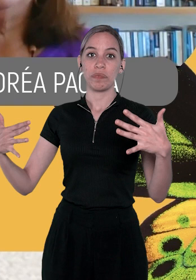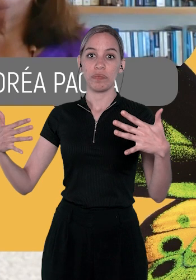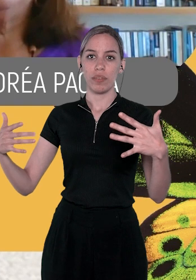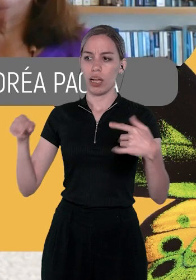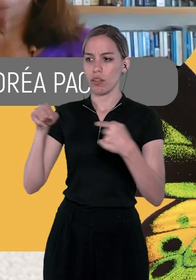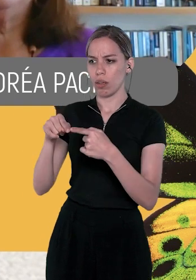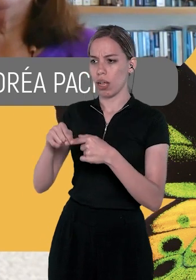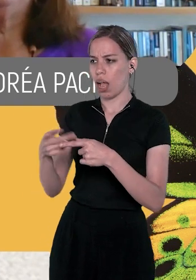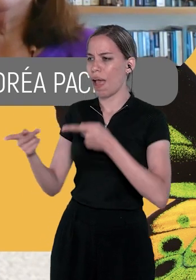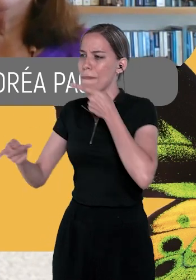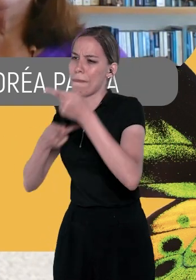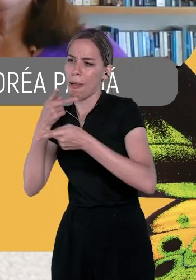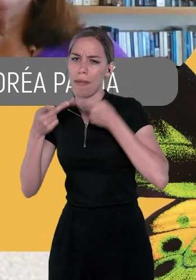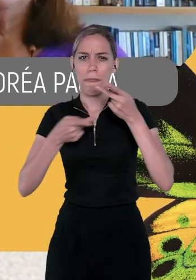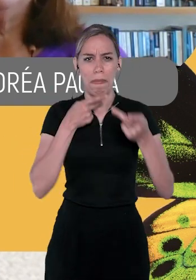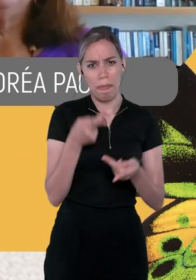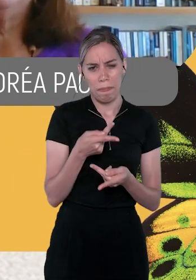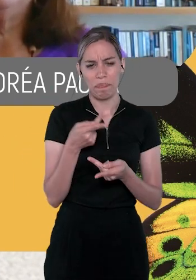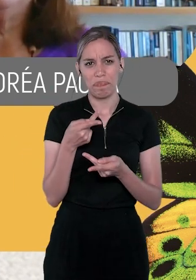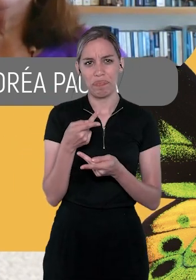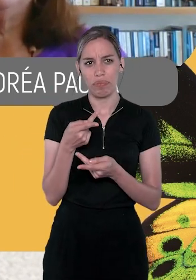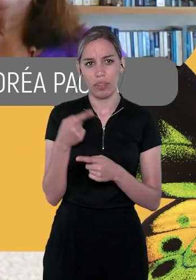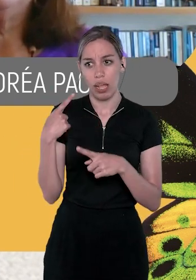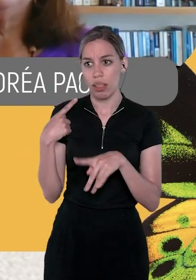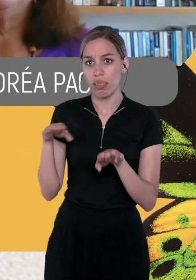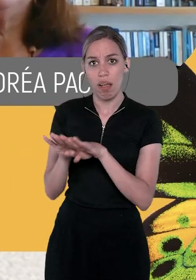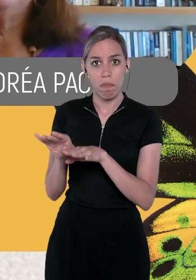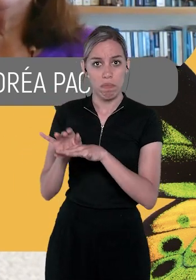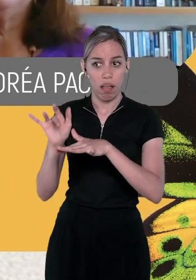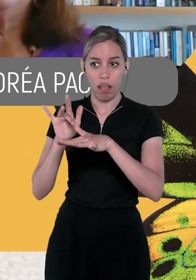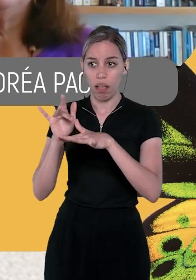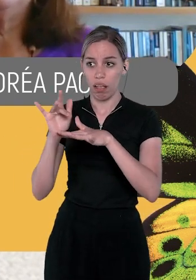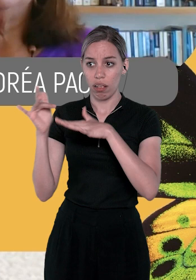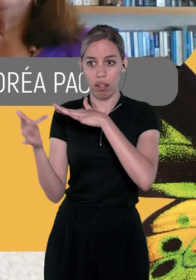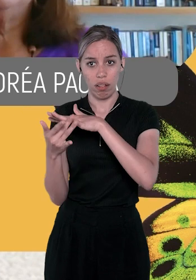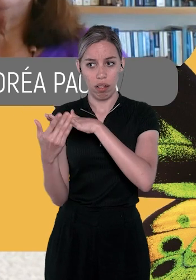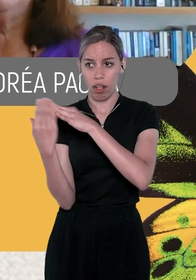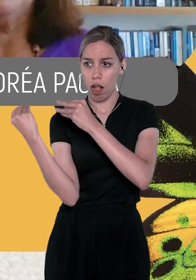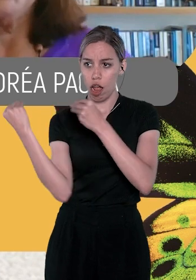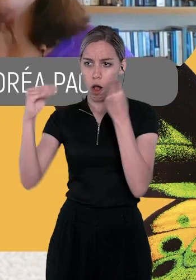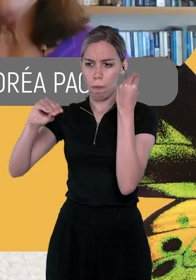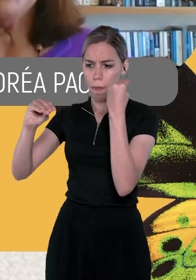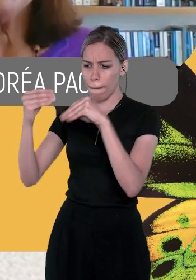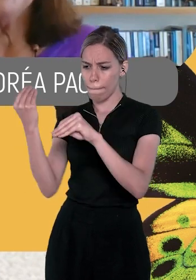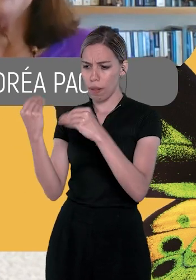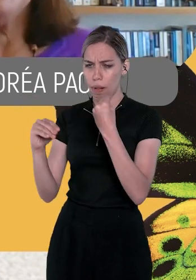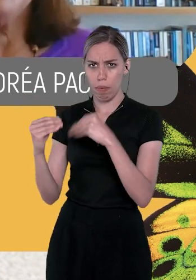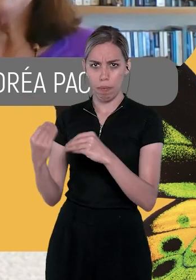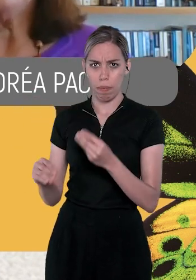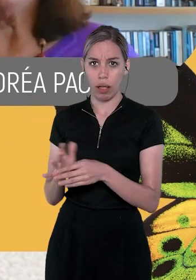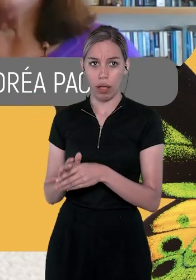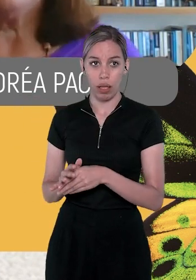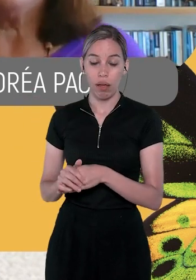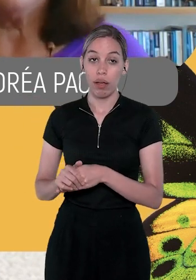ela se expõe muito mais, porque inclusive na rede, no grupo dela de rede e tal, elas fazem muito mais coisas.